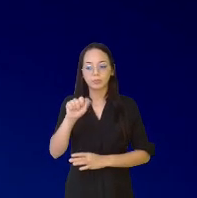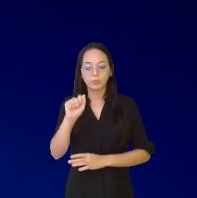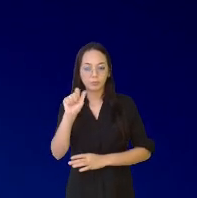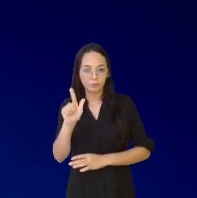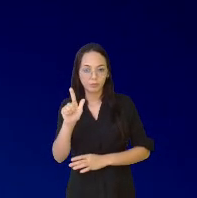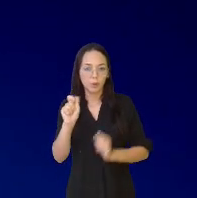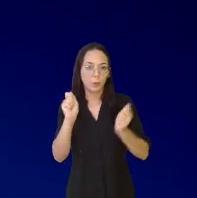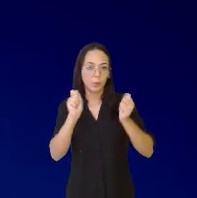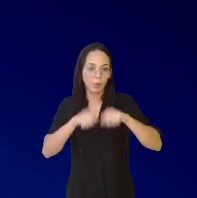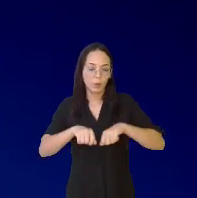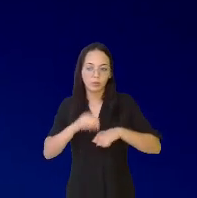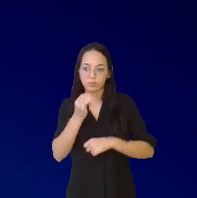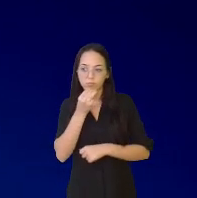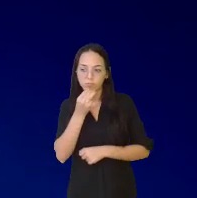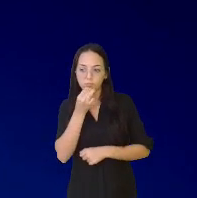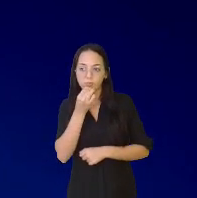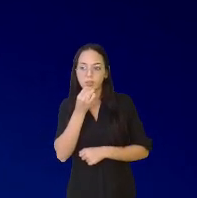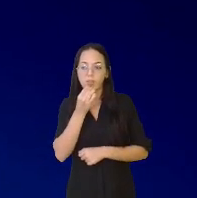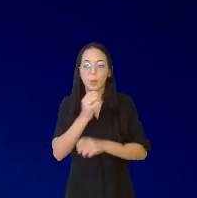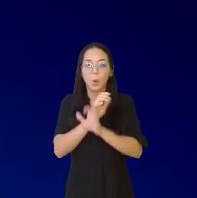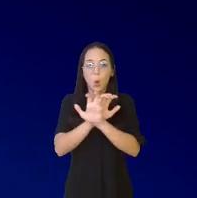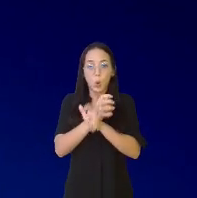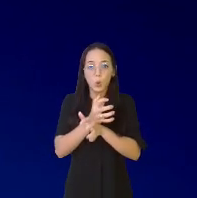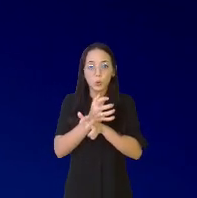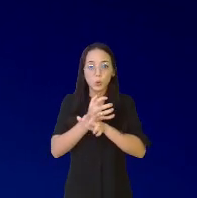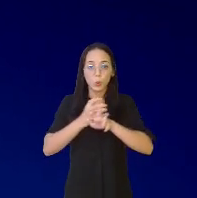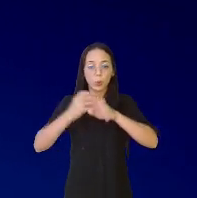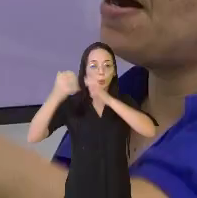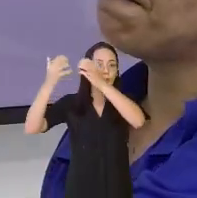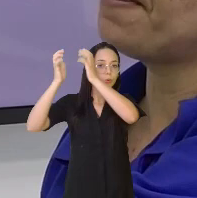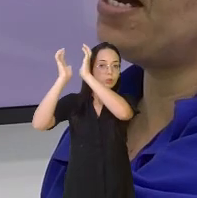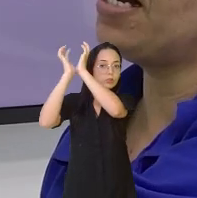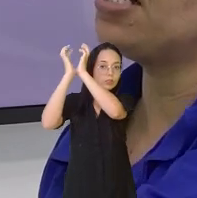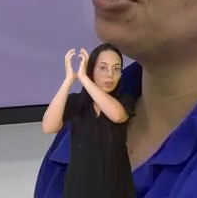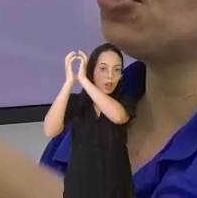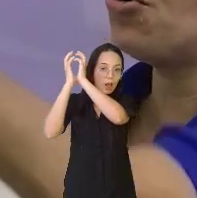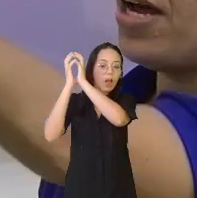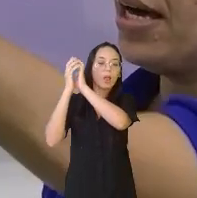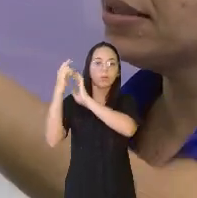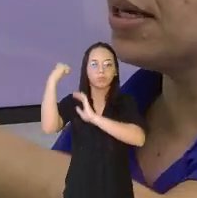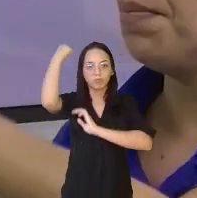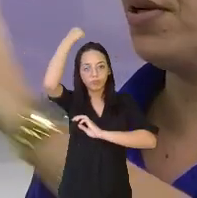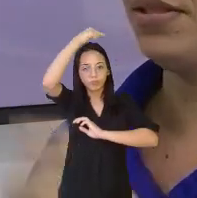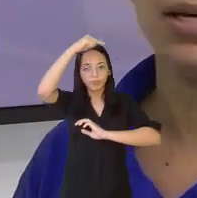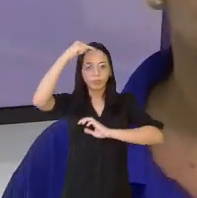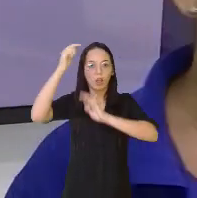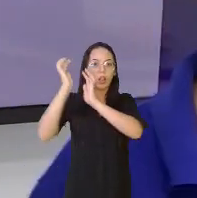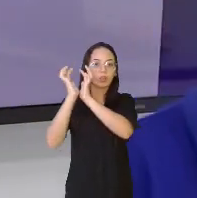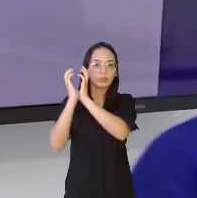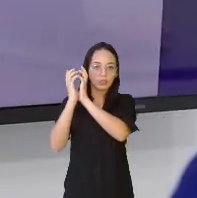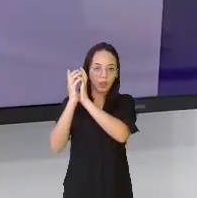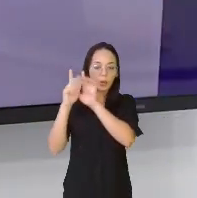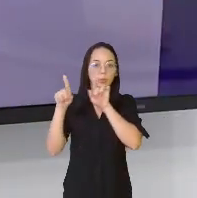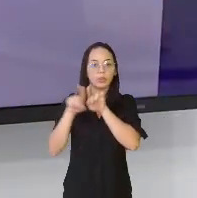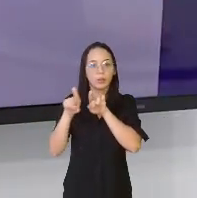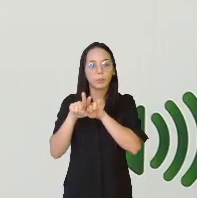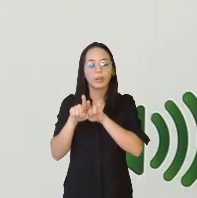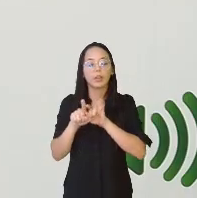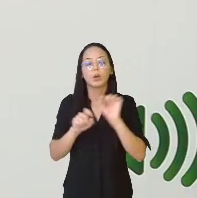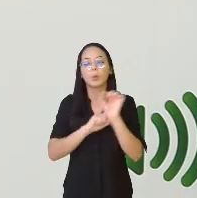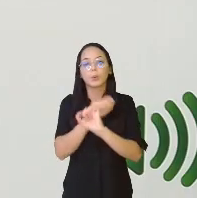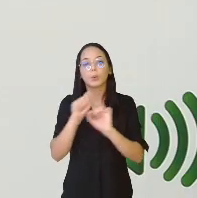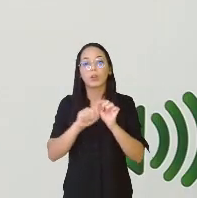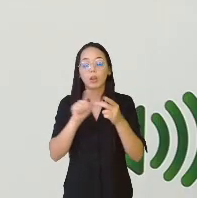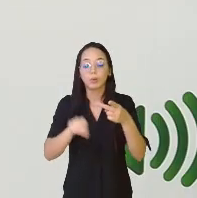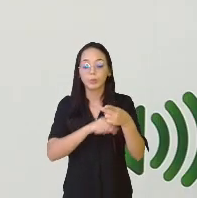que a gente pode dar como exemplo o osso do crânio, a caixa torácica, por exemplo. E a gente